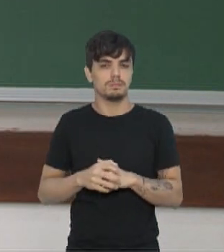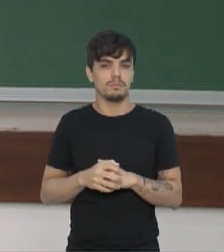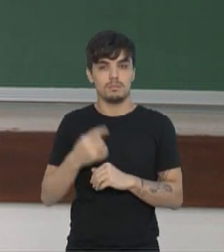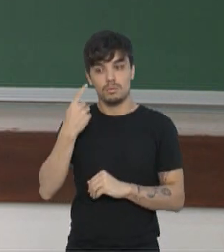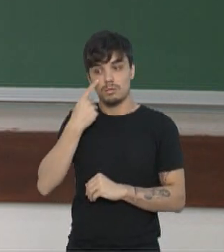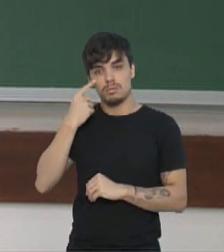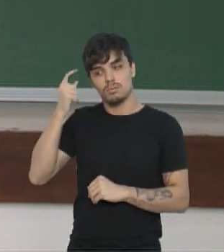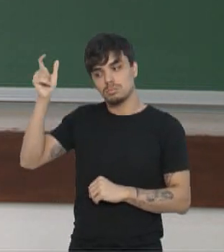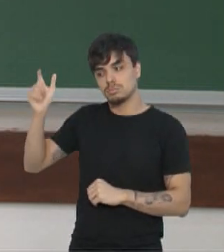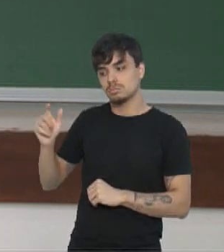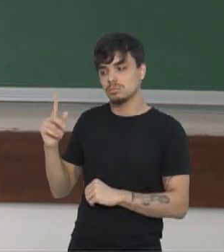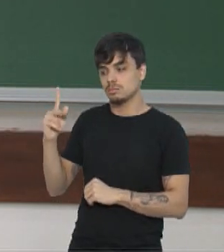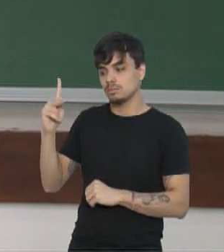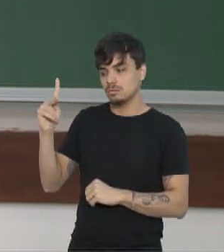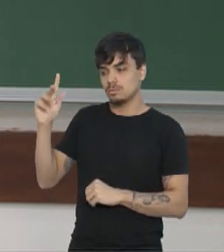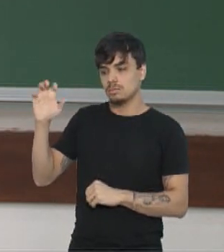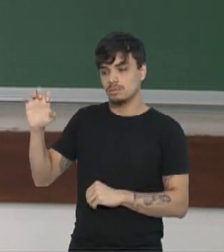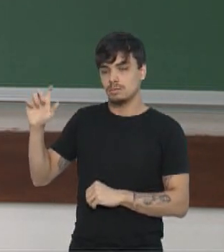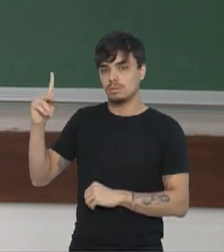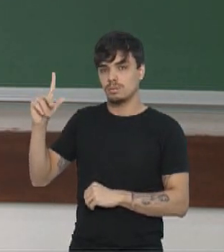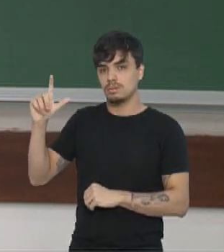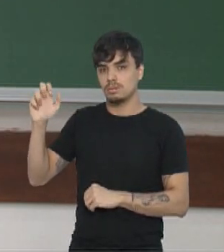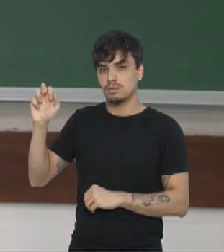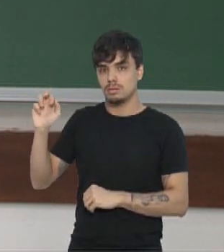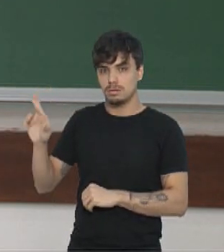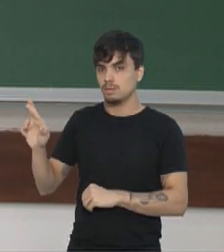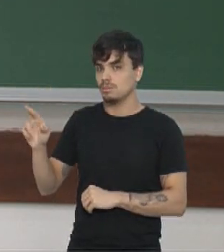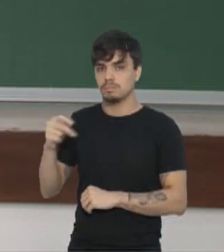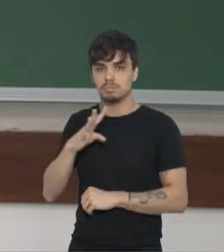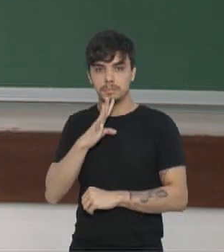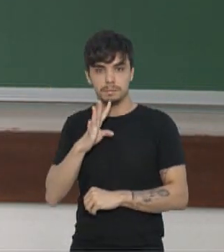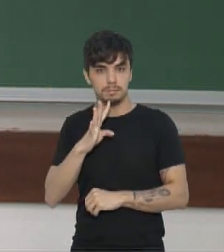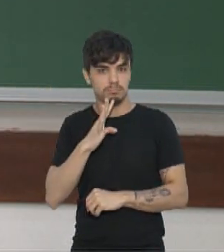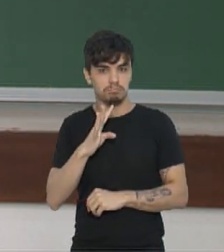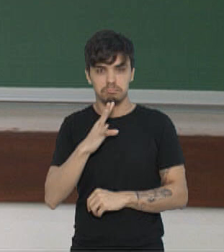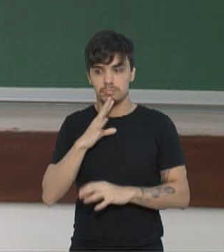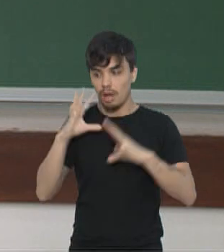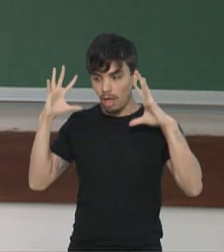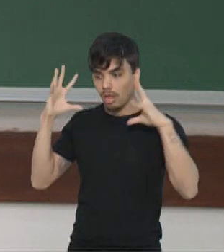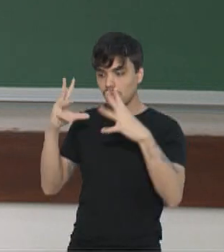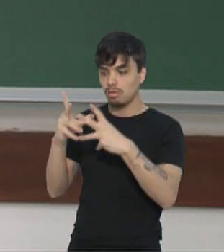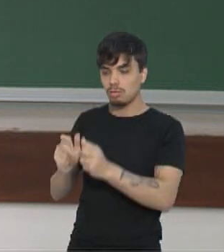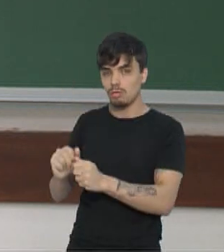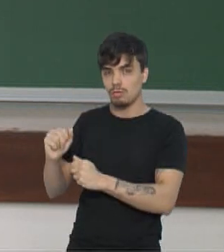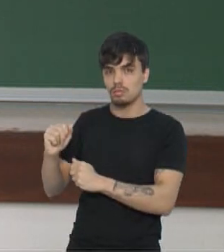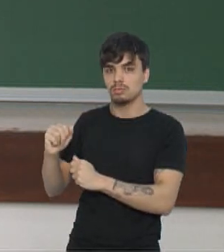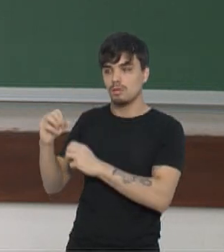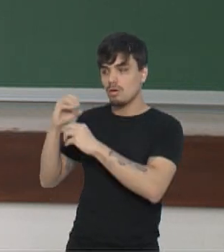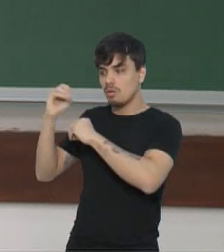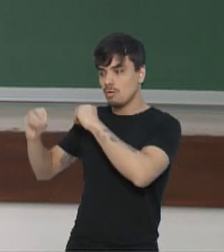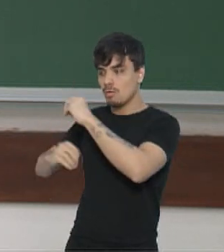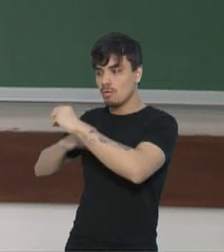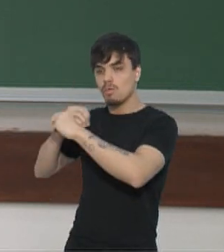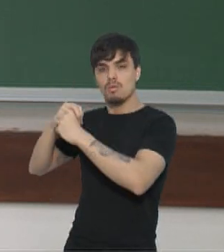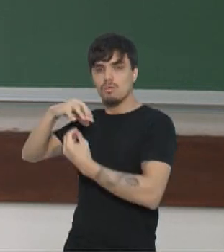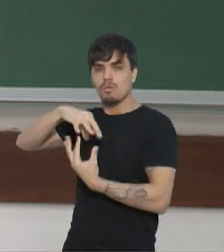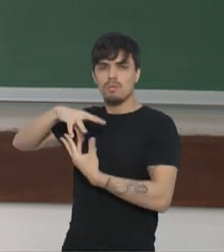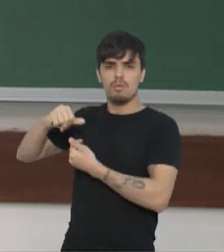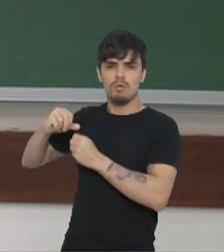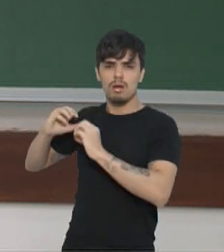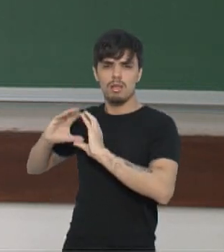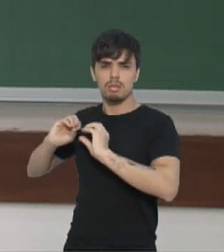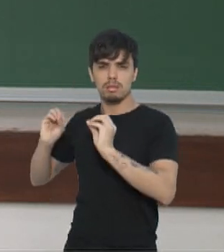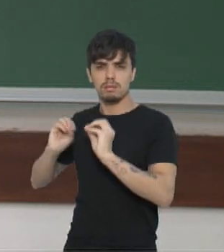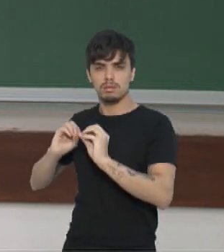Kepler ainda não se conhecia todos os planetas e principalmente não